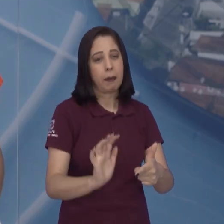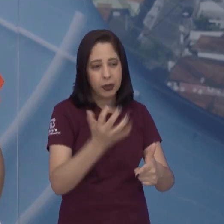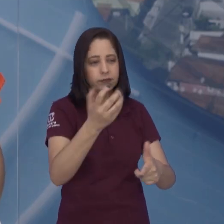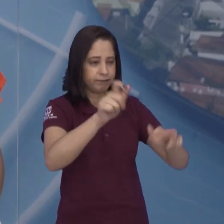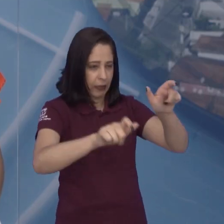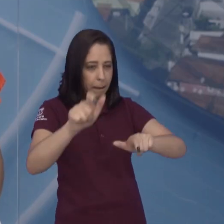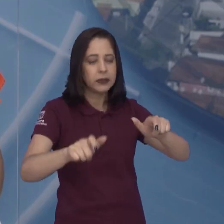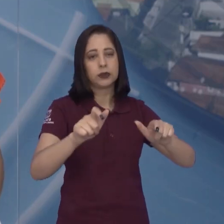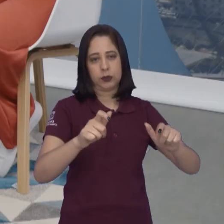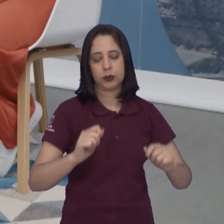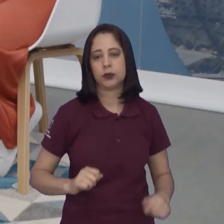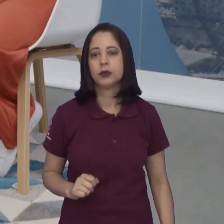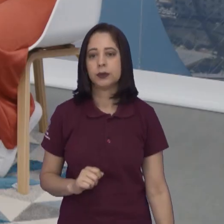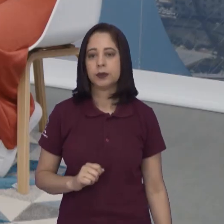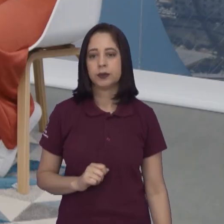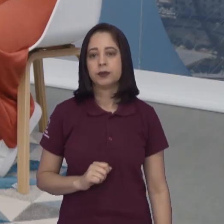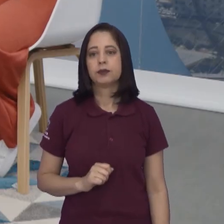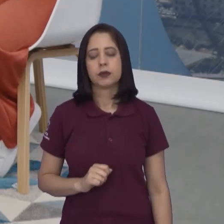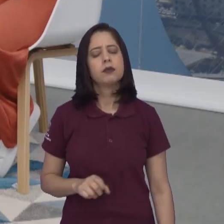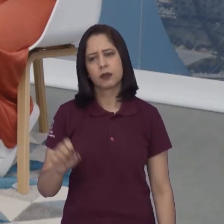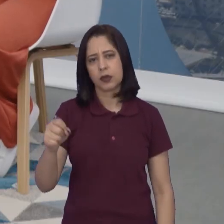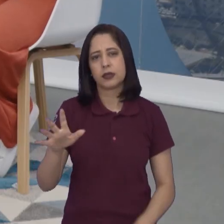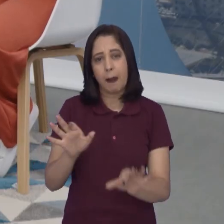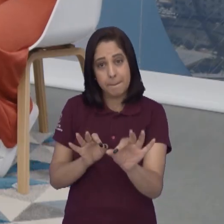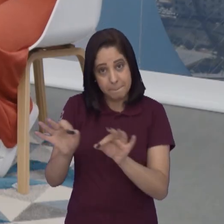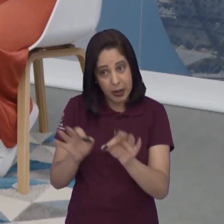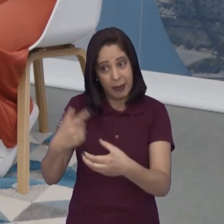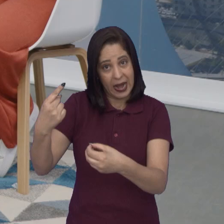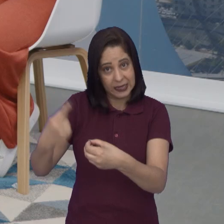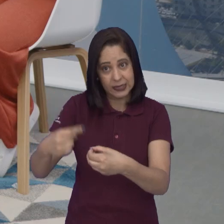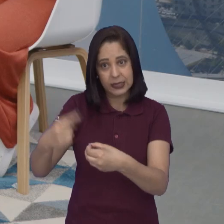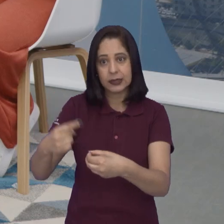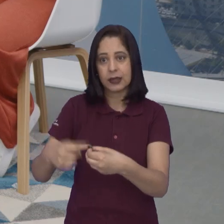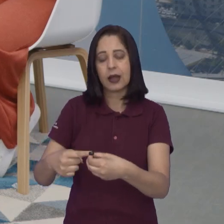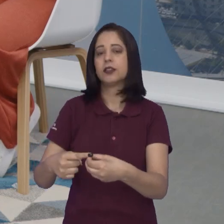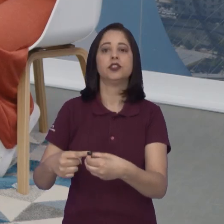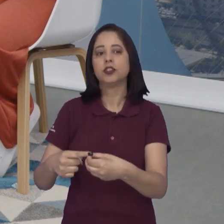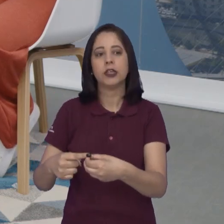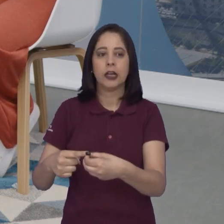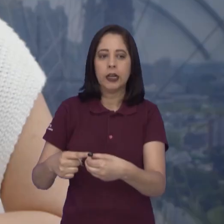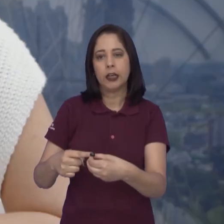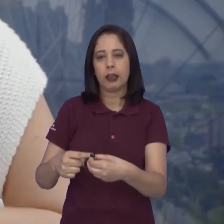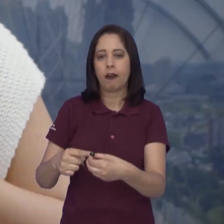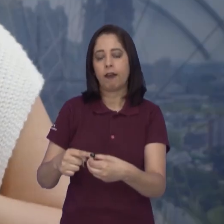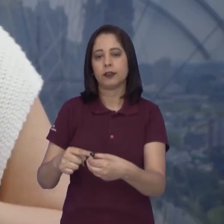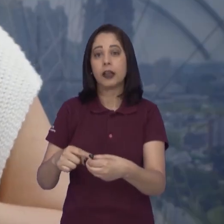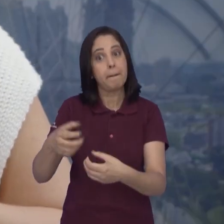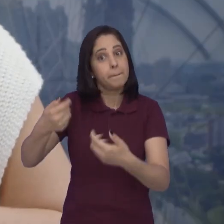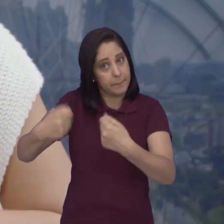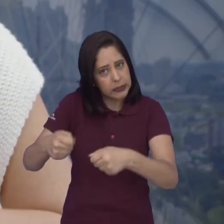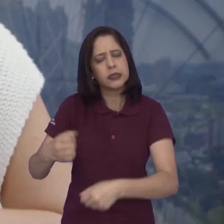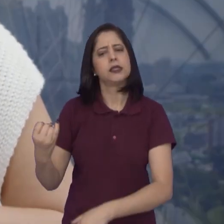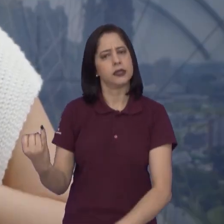envolvidas. Acredito que o planejamento urbano ele é uma utopia na prática. Ele é